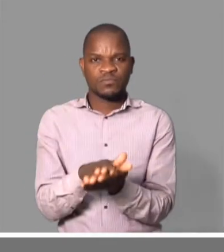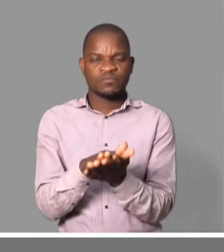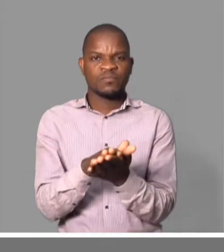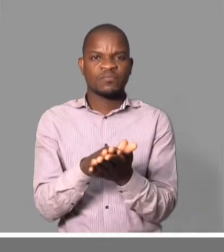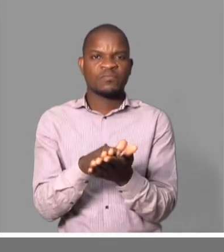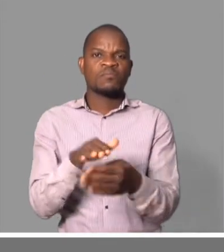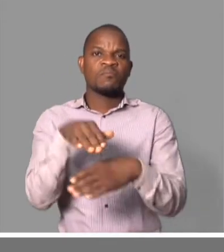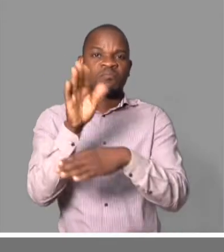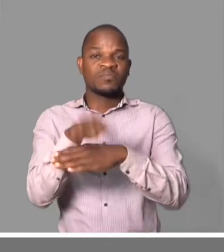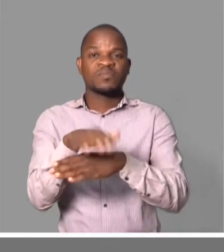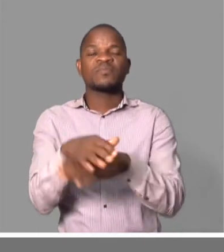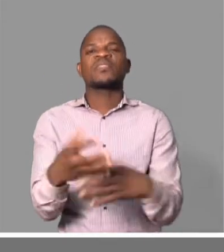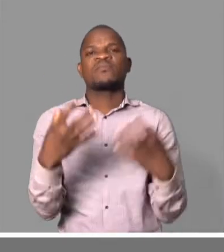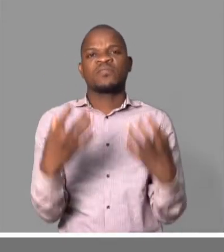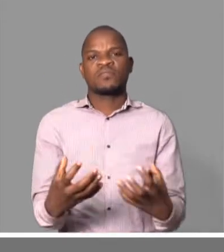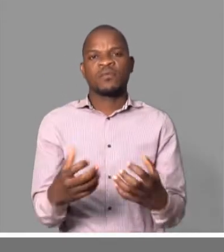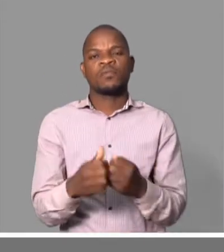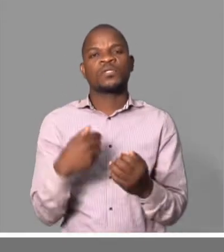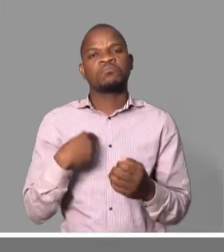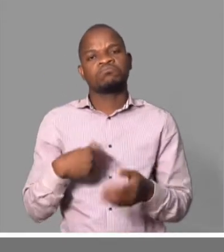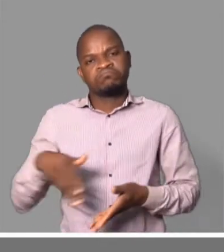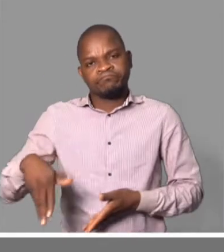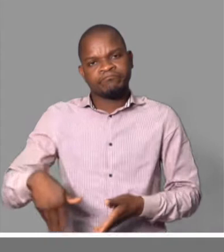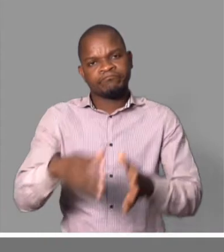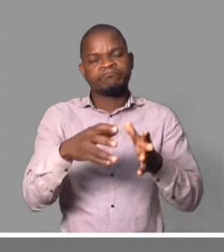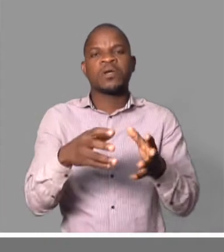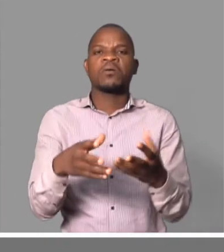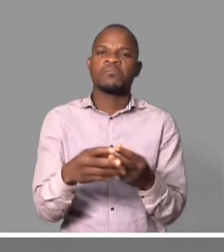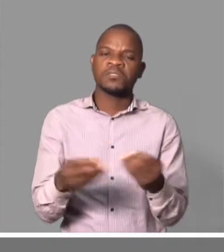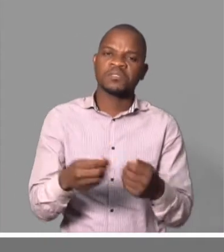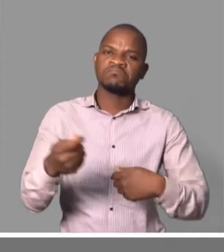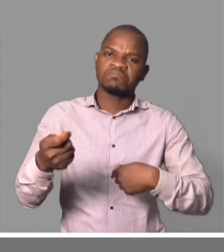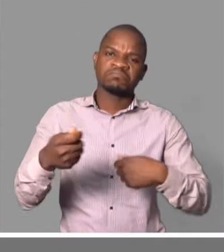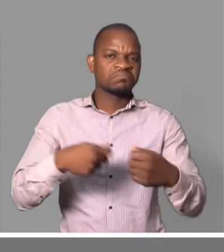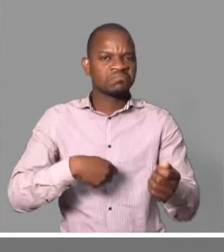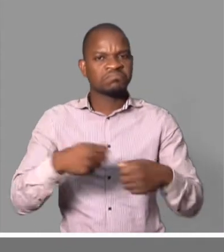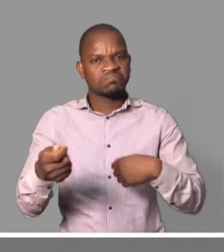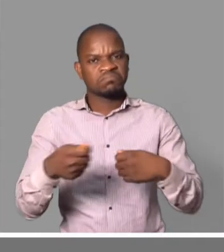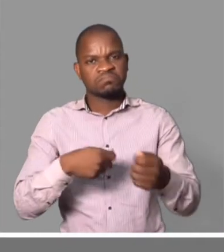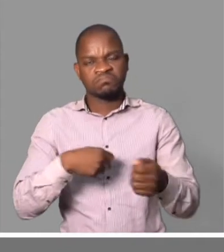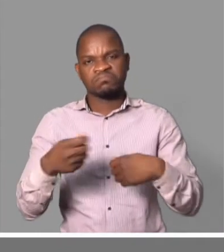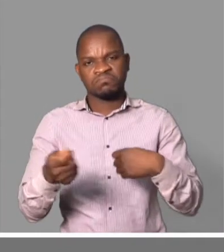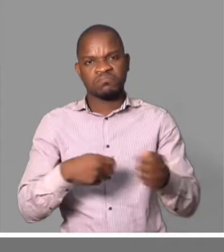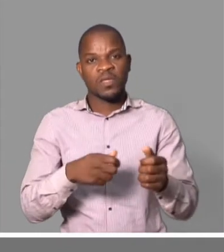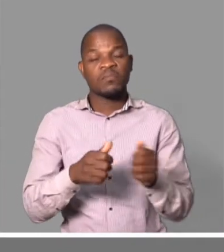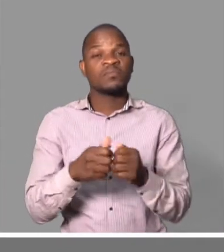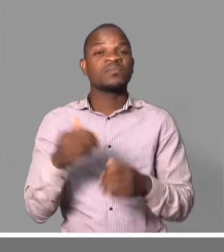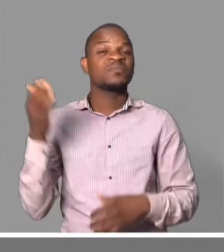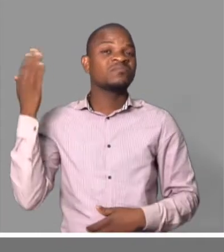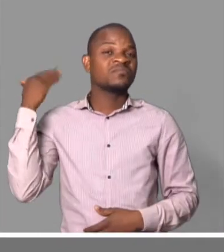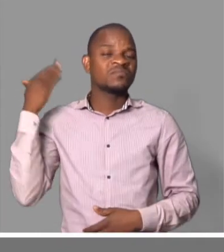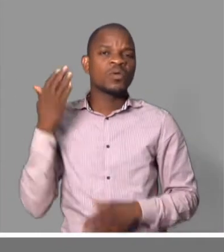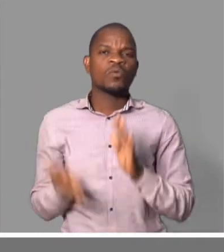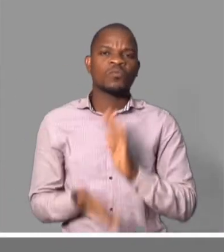como esse aqui, como uma parada para esse. Eu sou arrumada na rua. Comecei de um ansel. Naquela